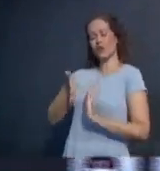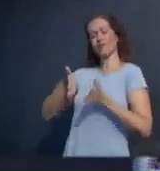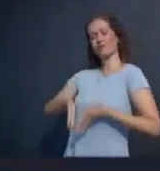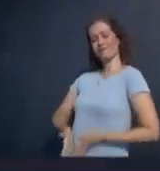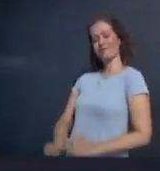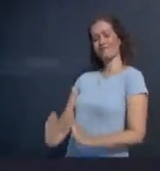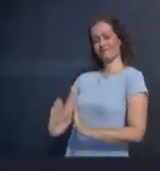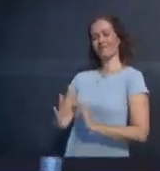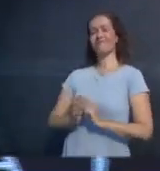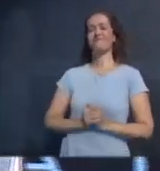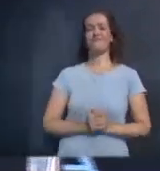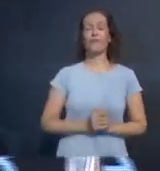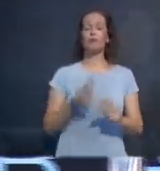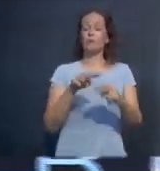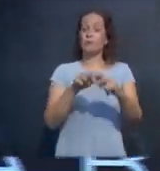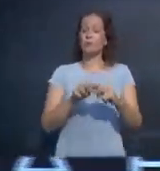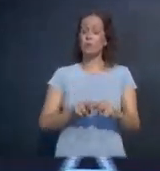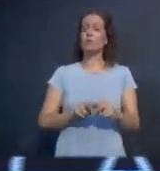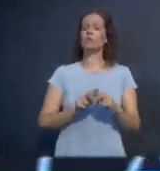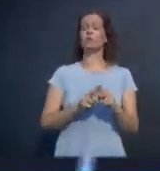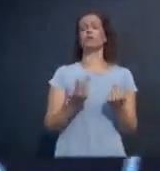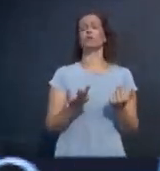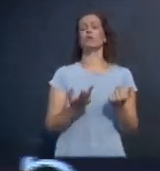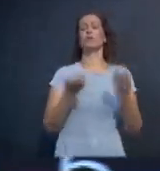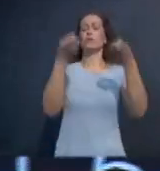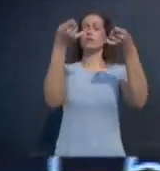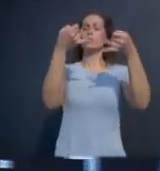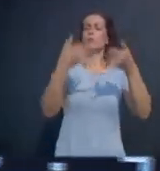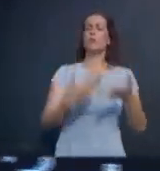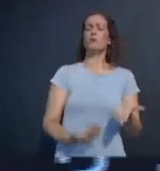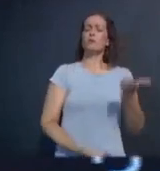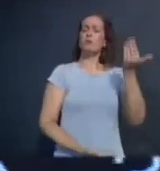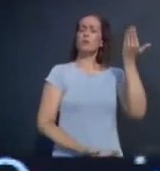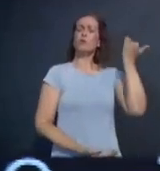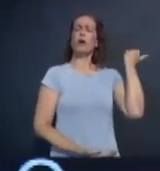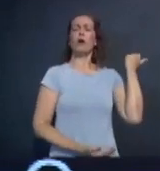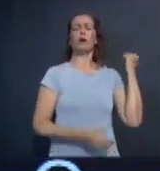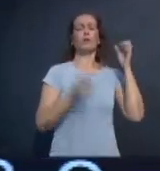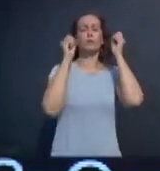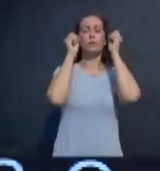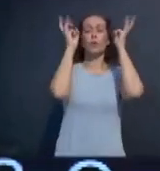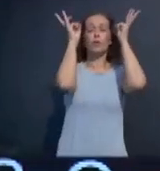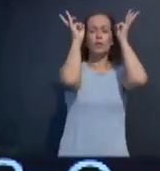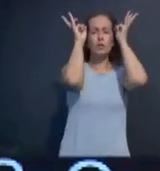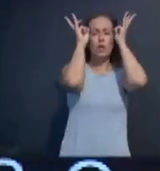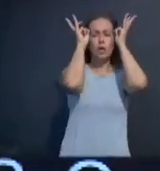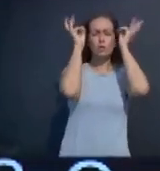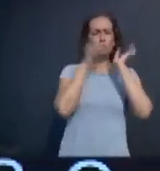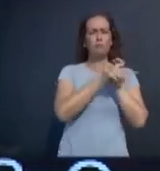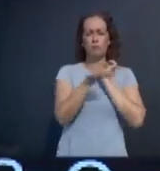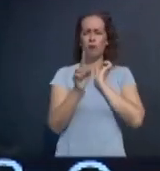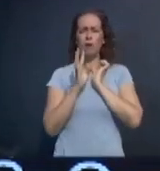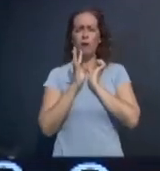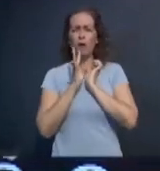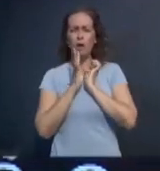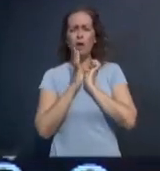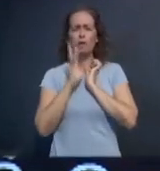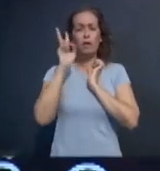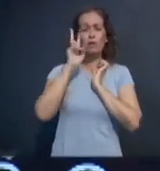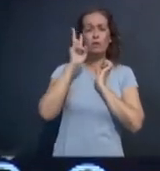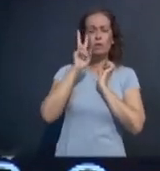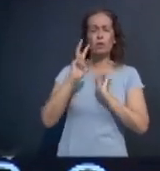Senhor diz, toma esse episódio aqui, lá do deserto, quando Moisés, conhece os irmãos, coloca